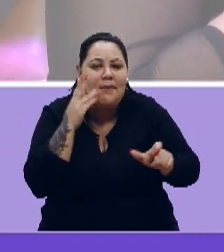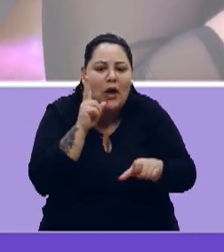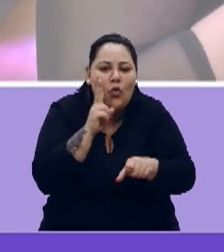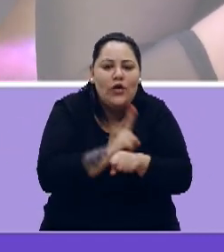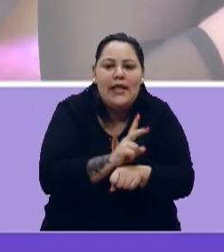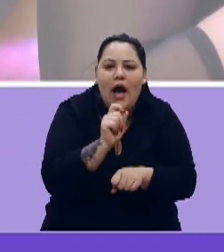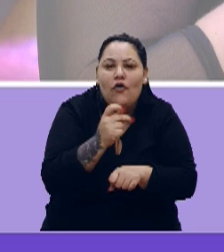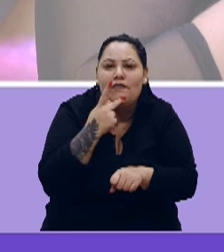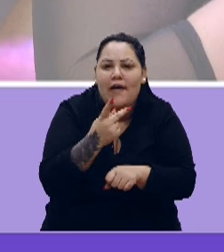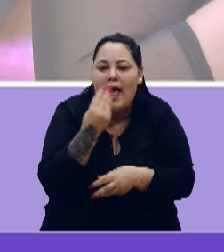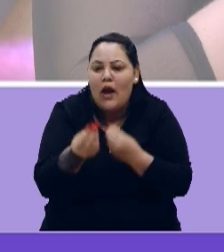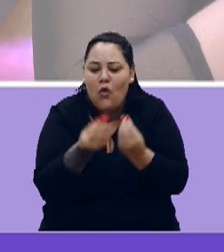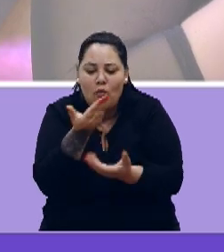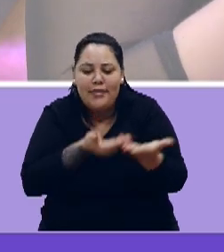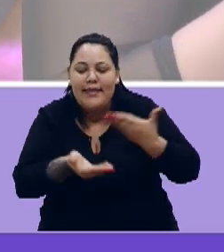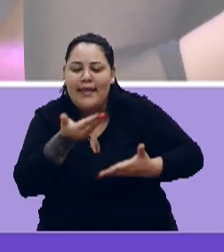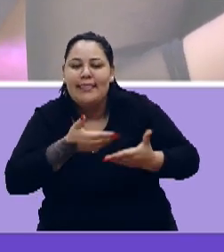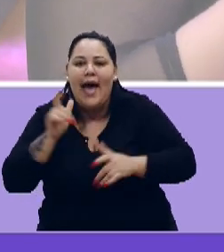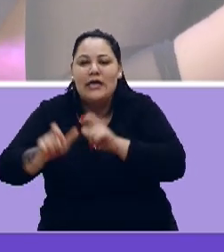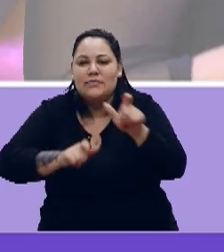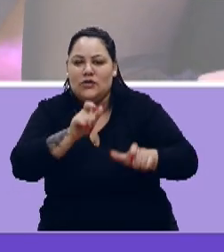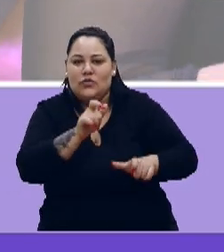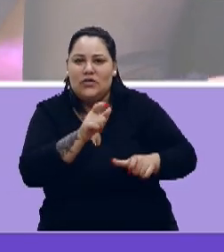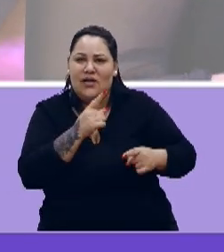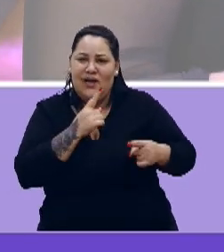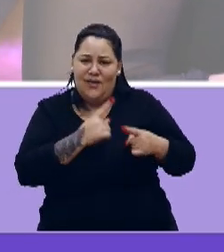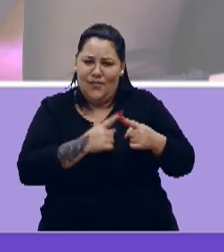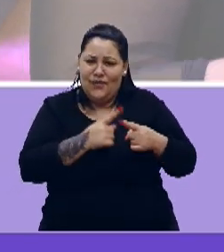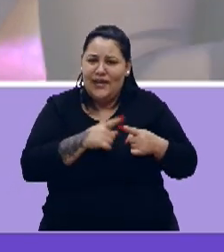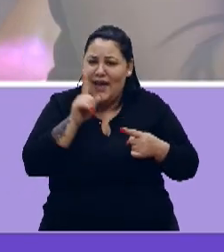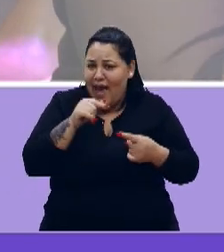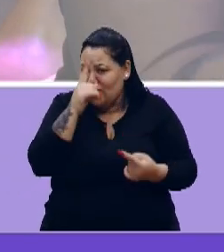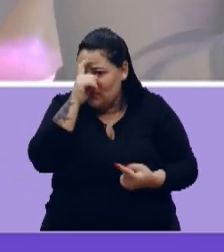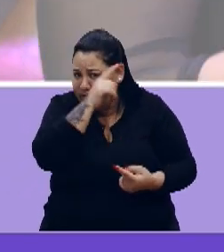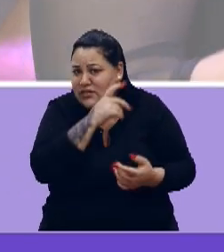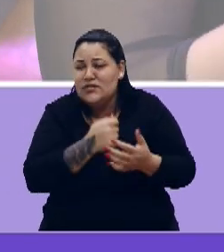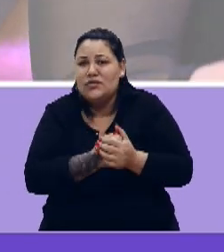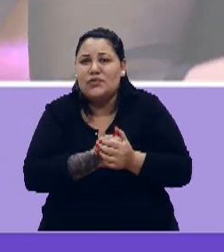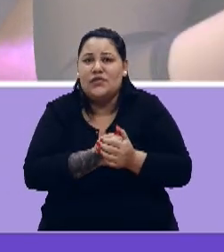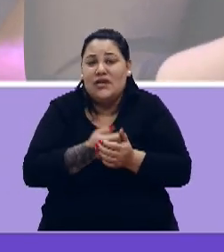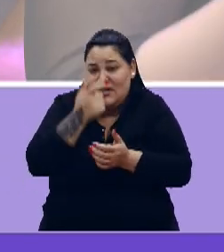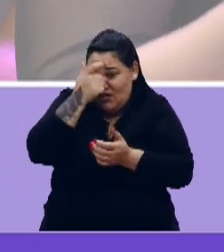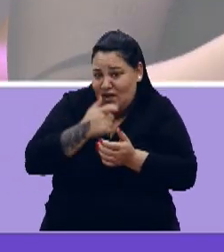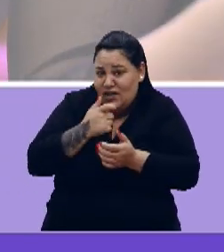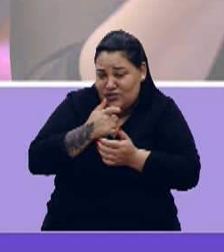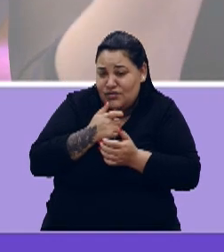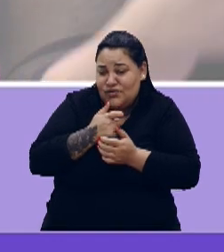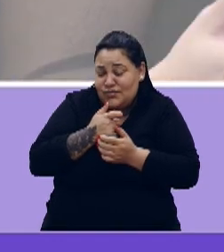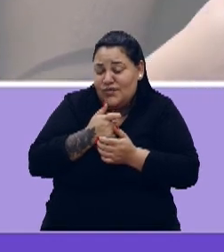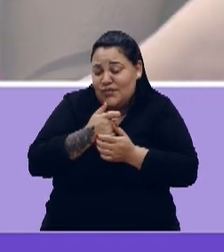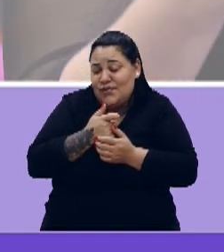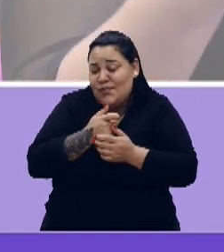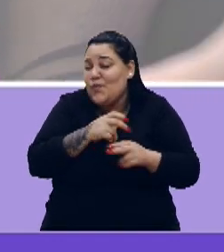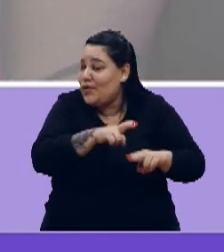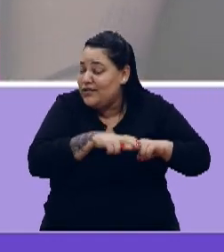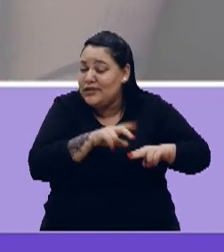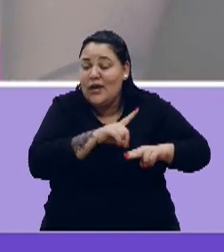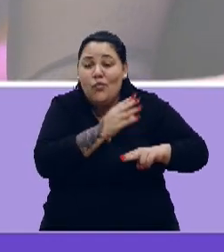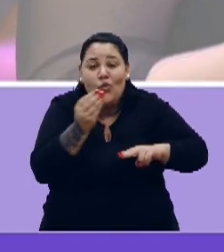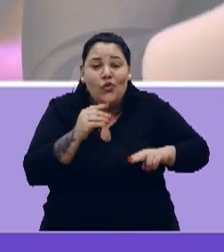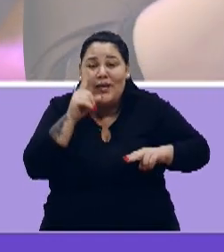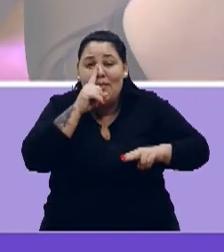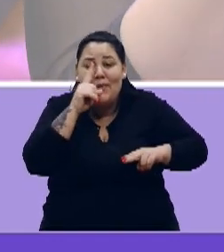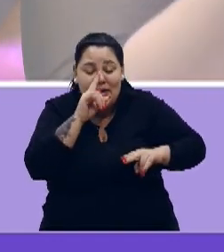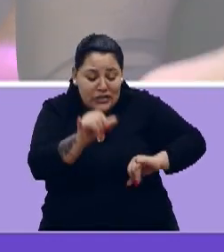quero ser tratada, né? Porque é muito delicado. E acho que talvez seja por isso que tenha tantas mães que sofrem em